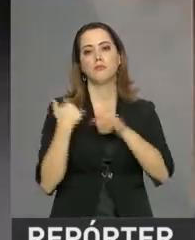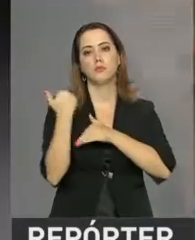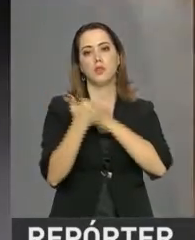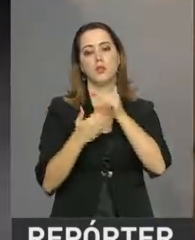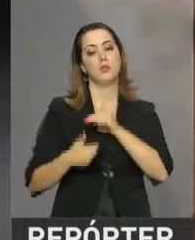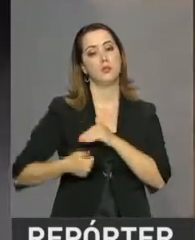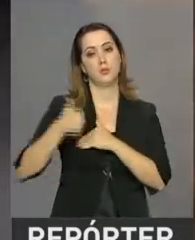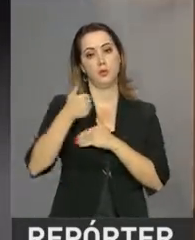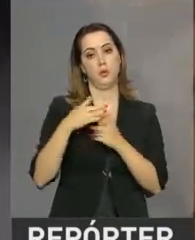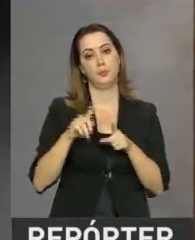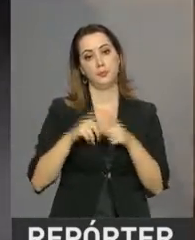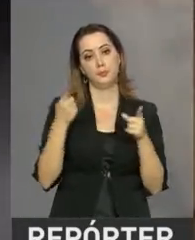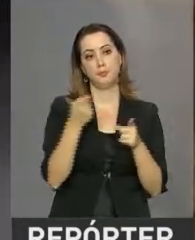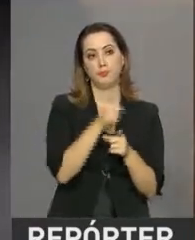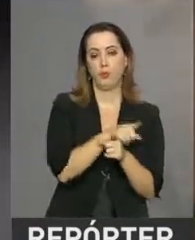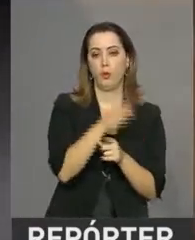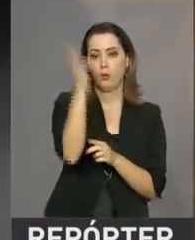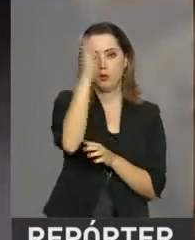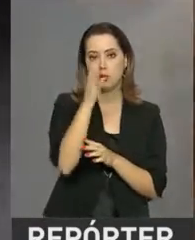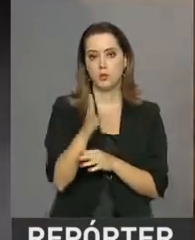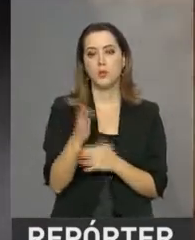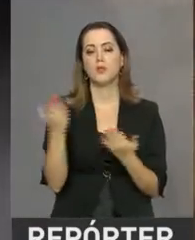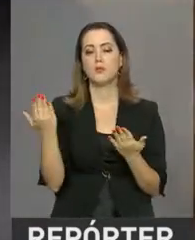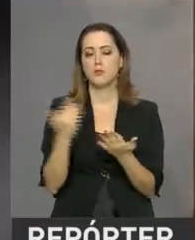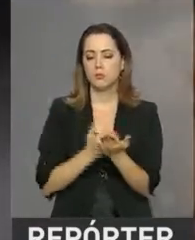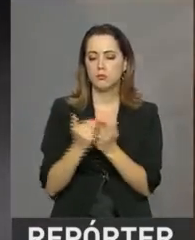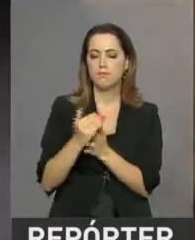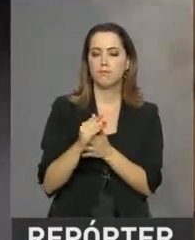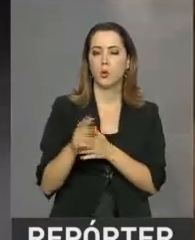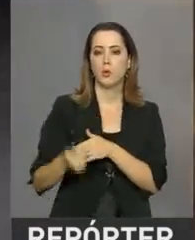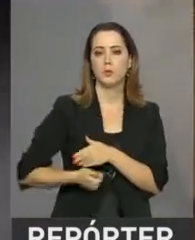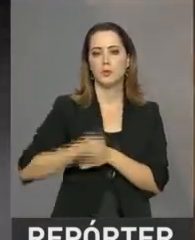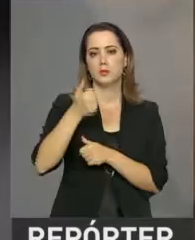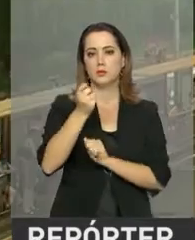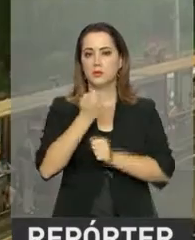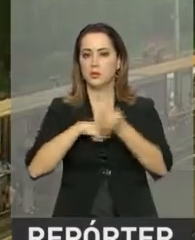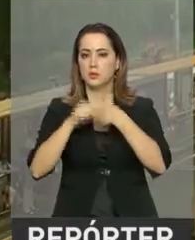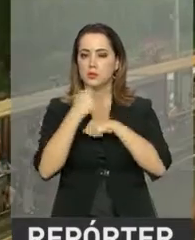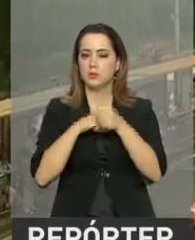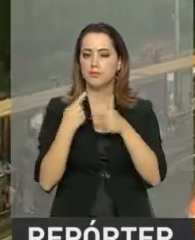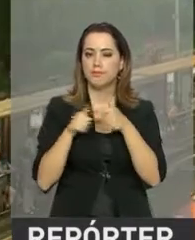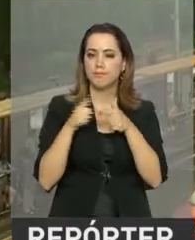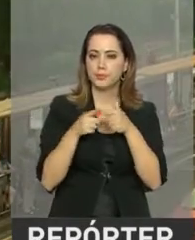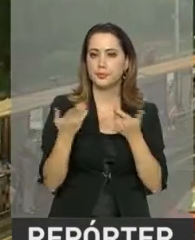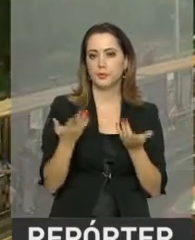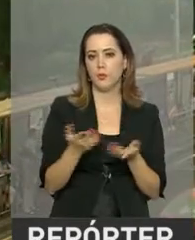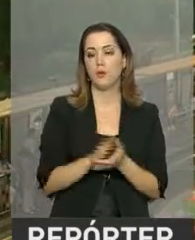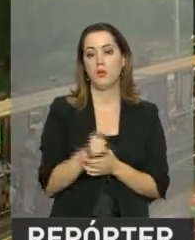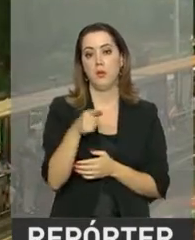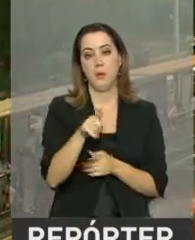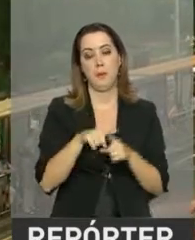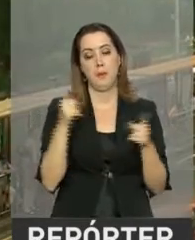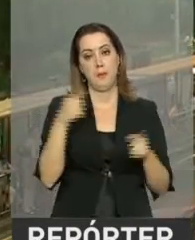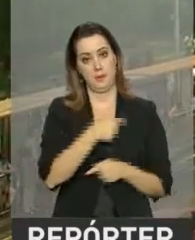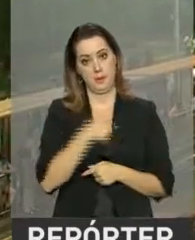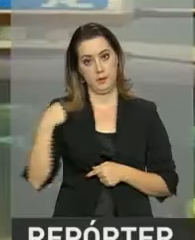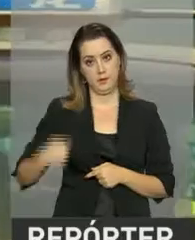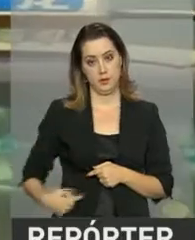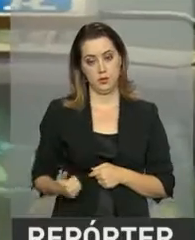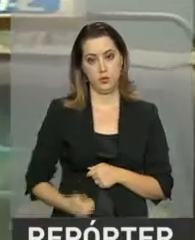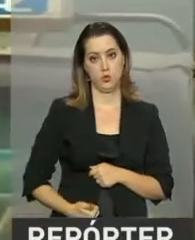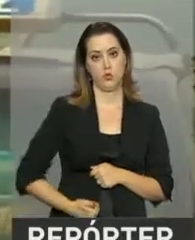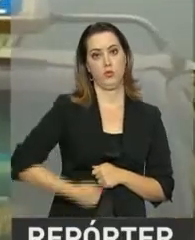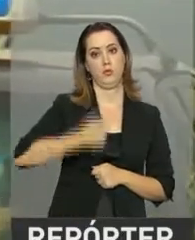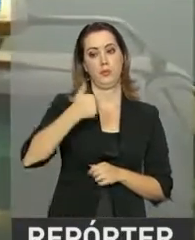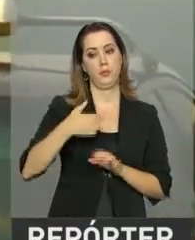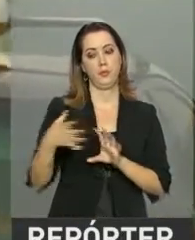já economia brasileira começa a se recuperar da maior crise da história mas o país asiático segue como